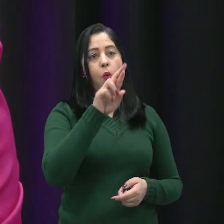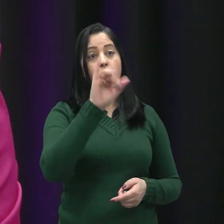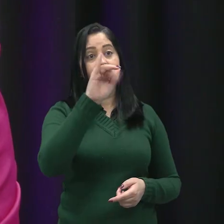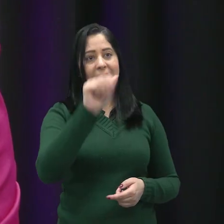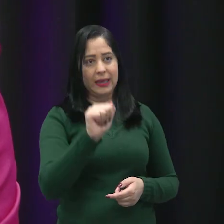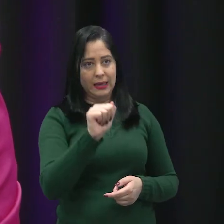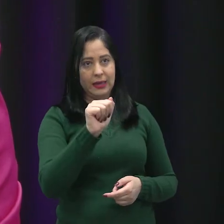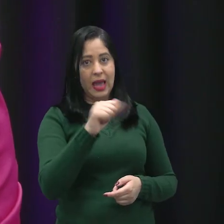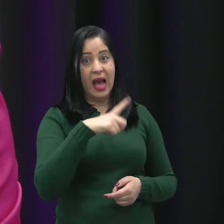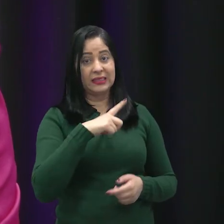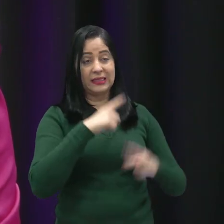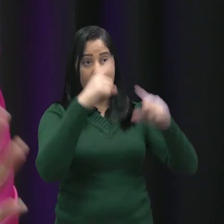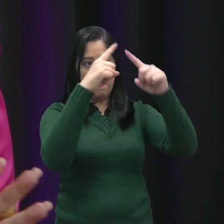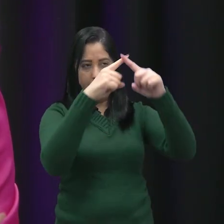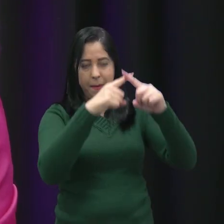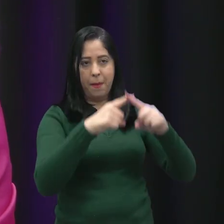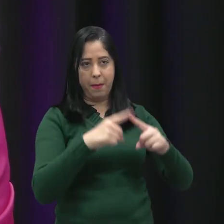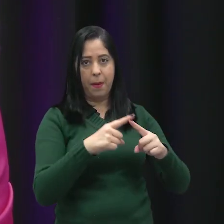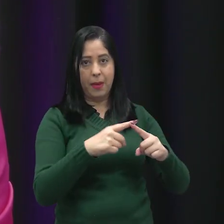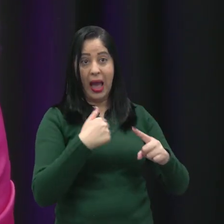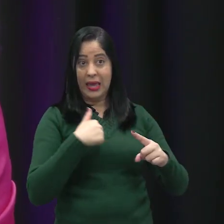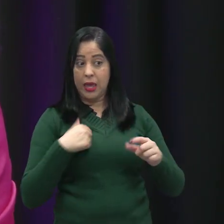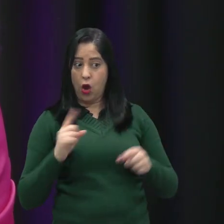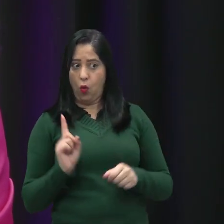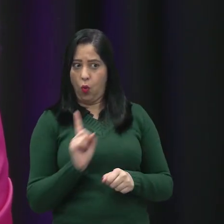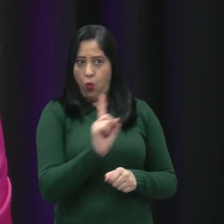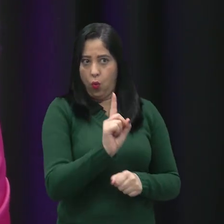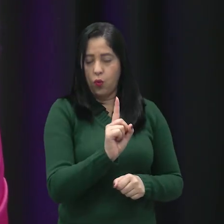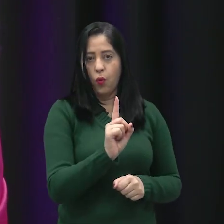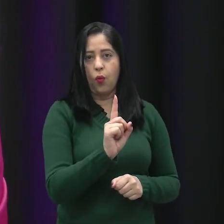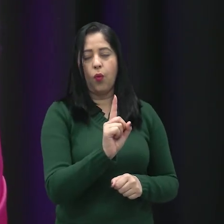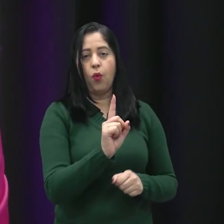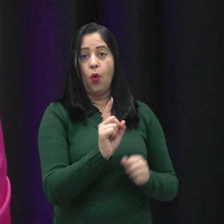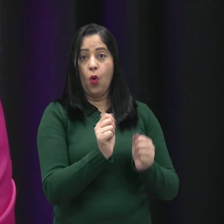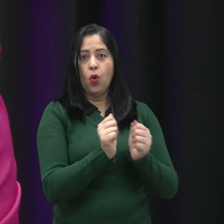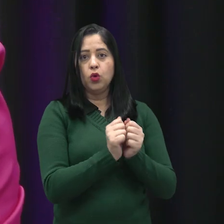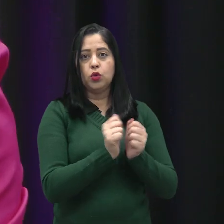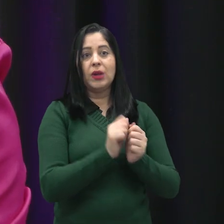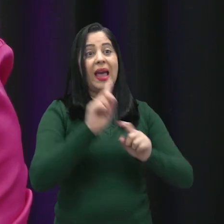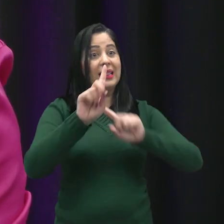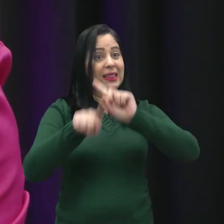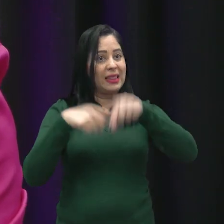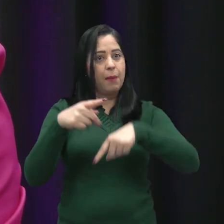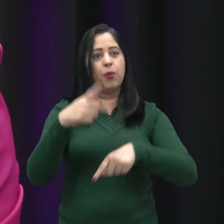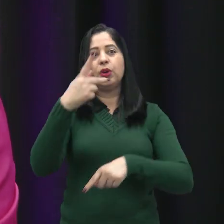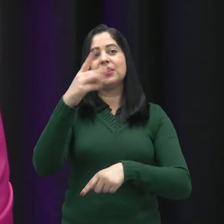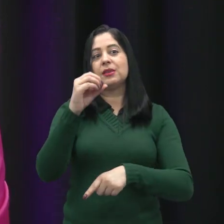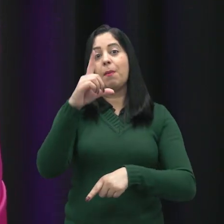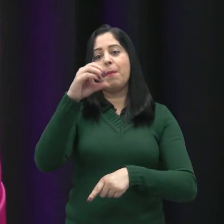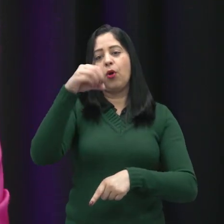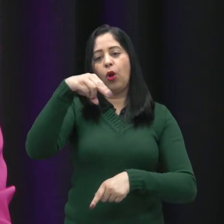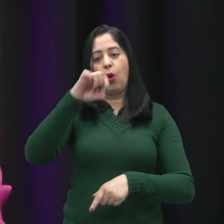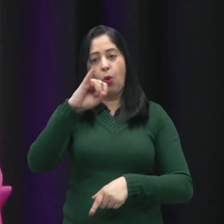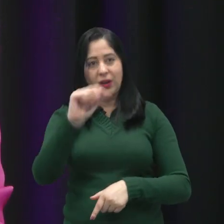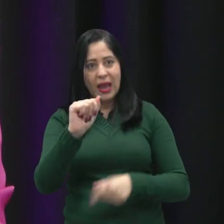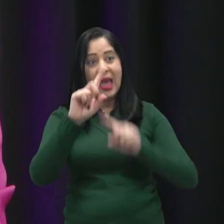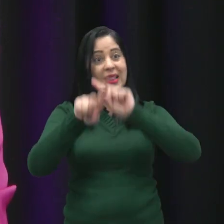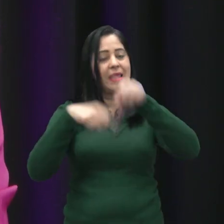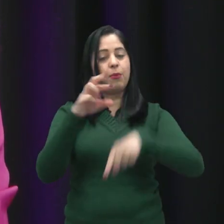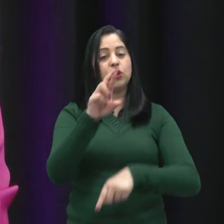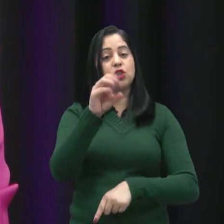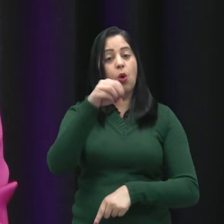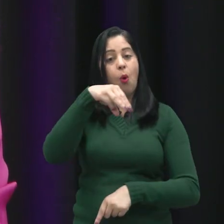pouquinho sobre a gente se defender aí diante dos caos com o Rony? Então, vamos chamar aqui um